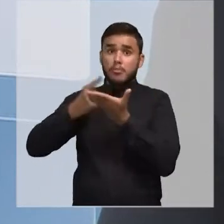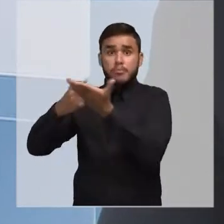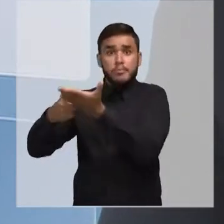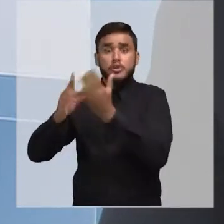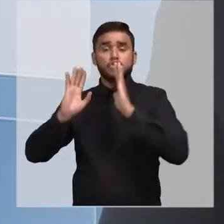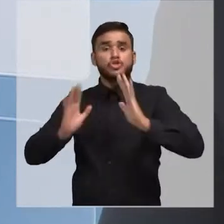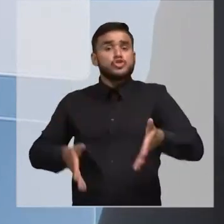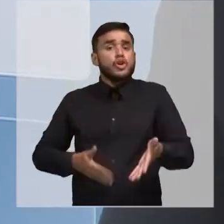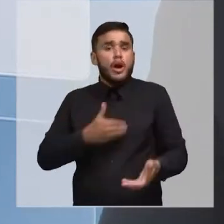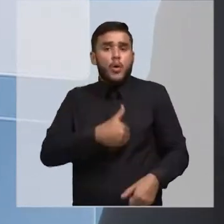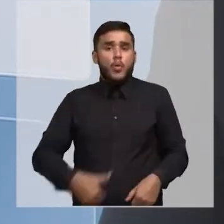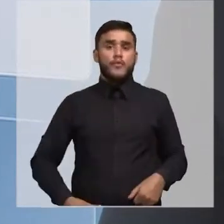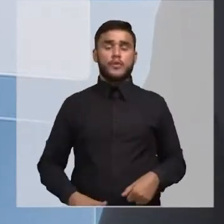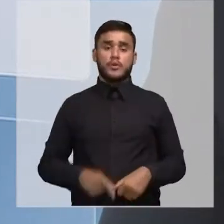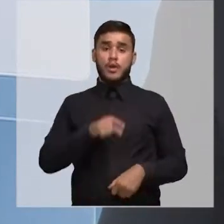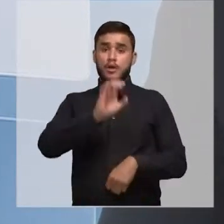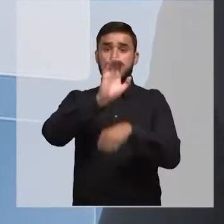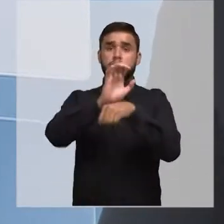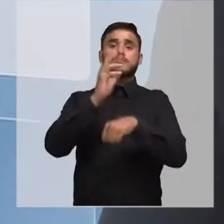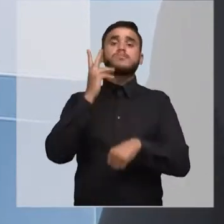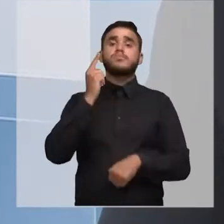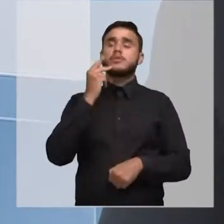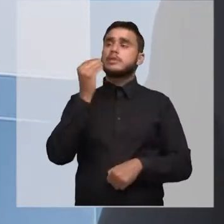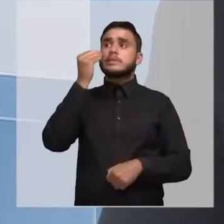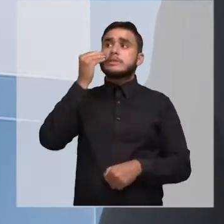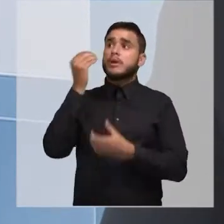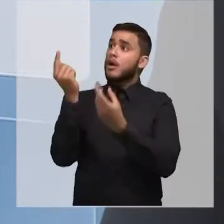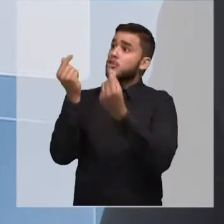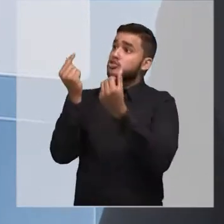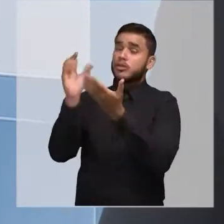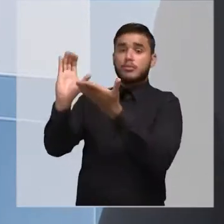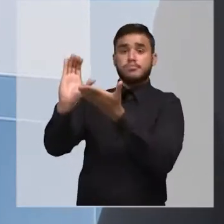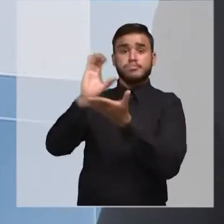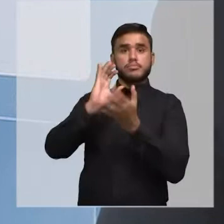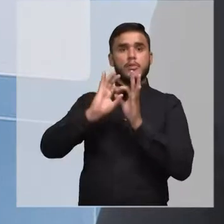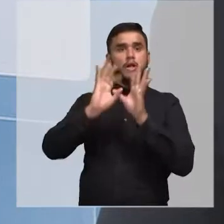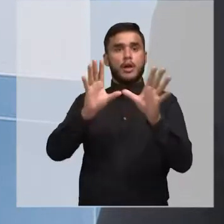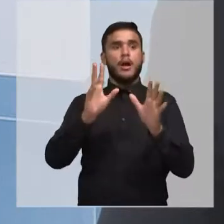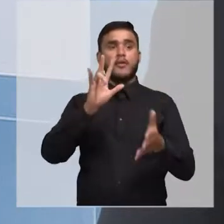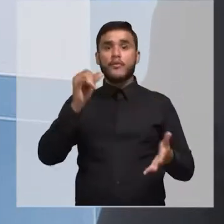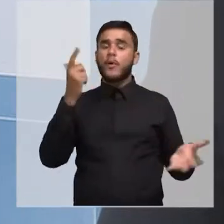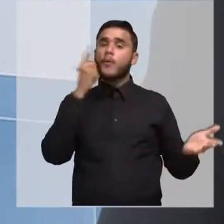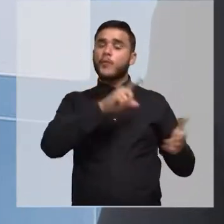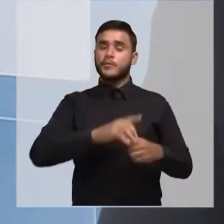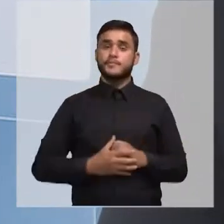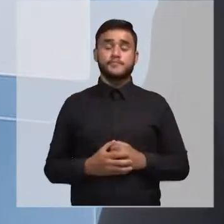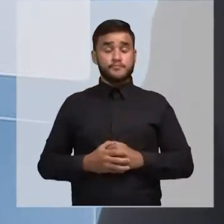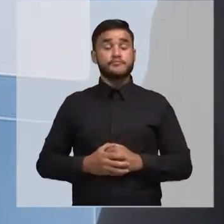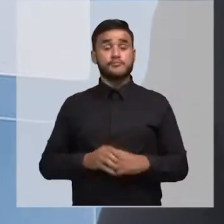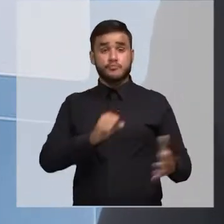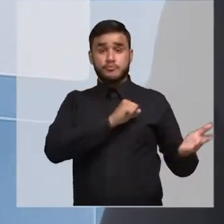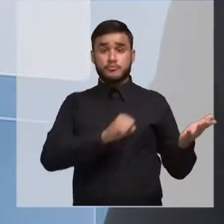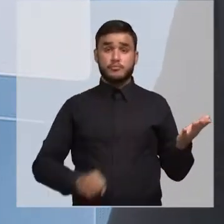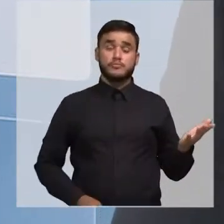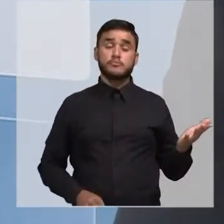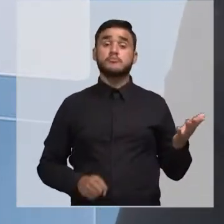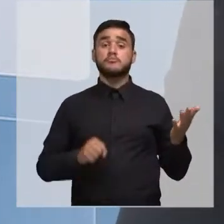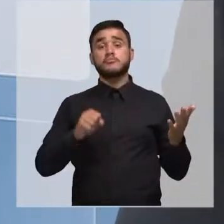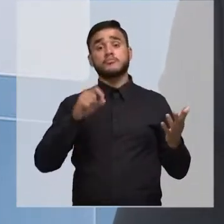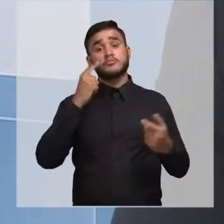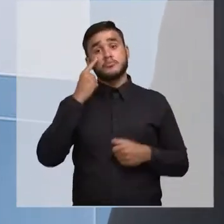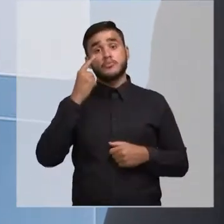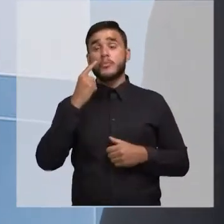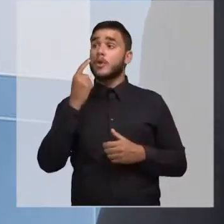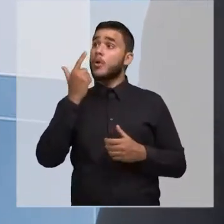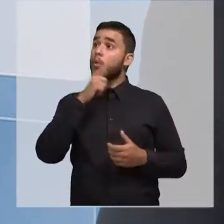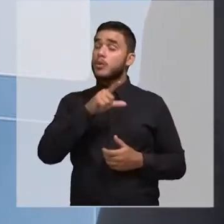com o Estado do Ceará, já estavam com convênios assinados com o Estado do Ceará. E ele pediu para que os senadores, de primeiro